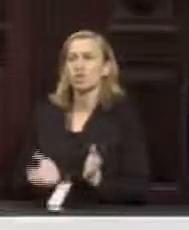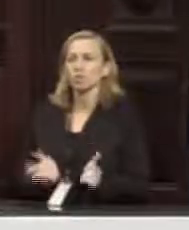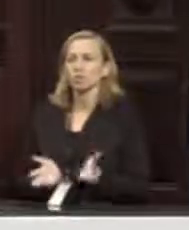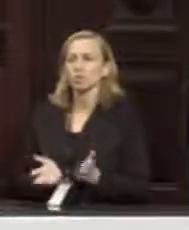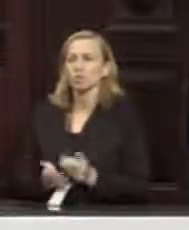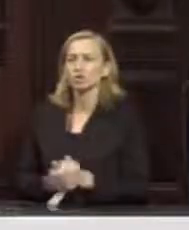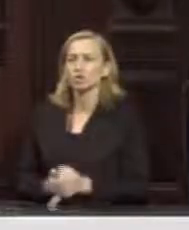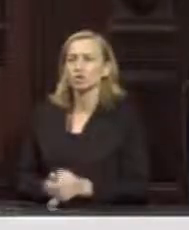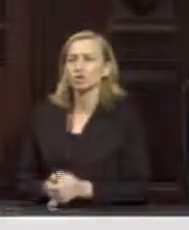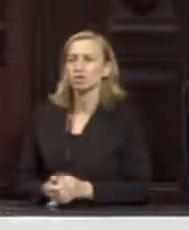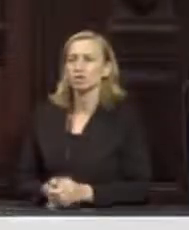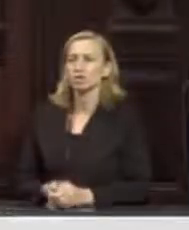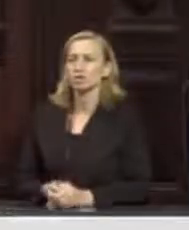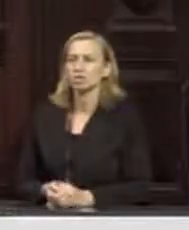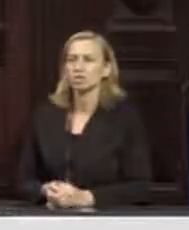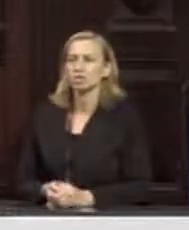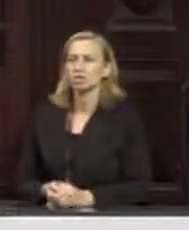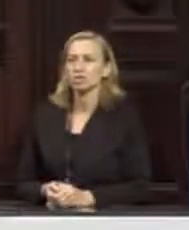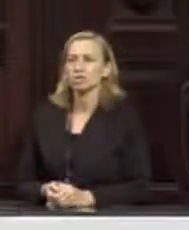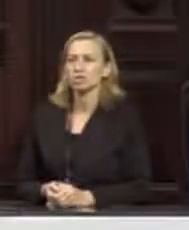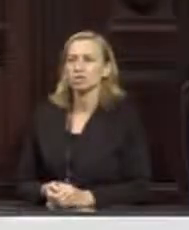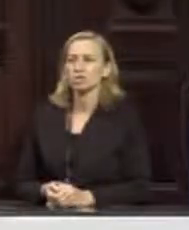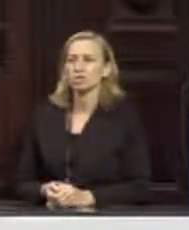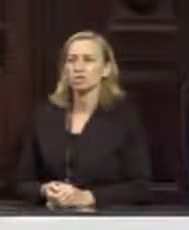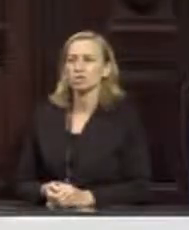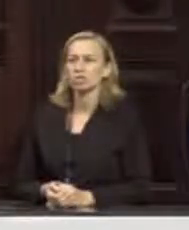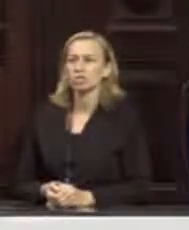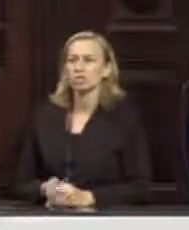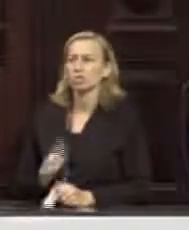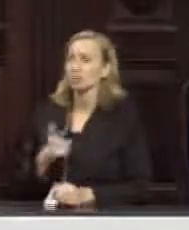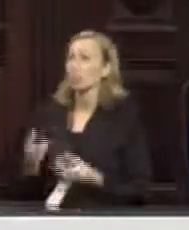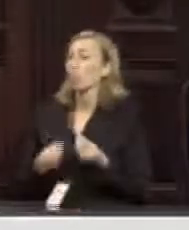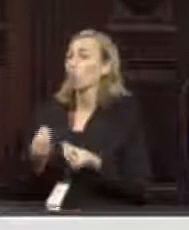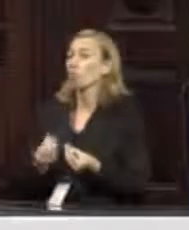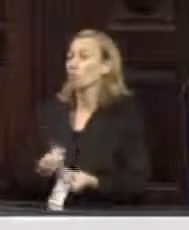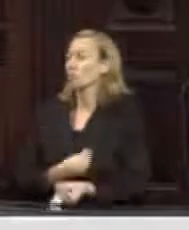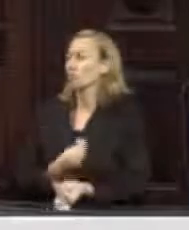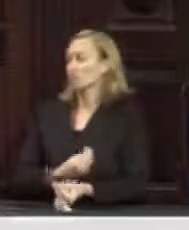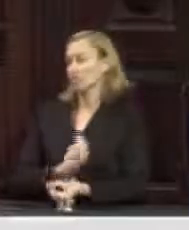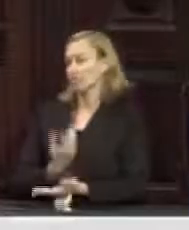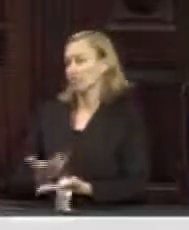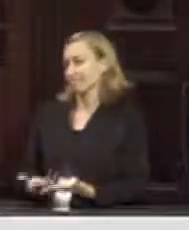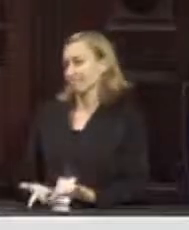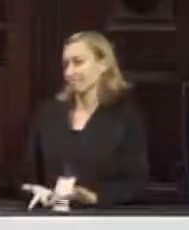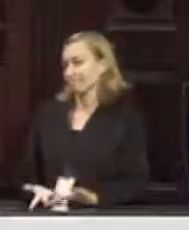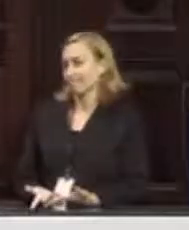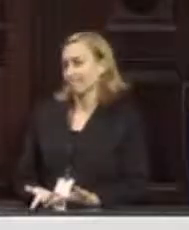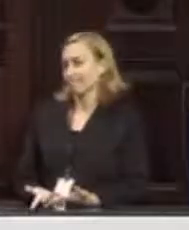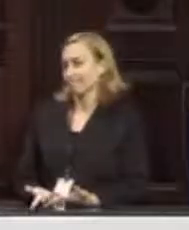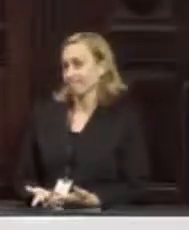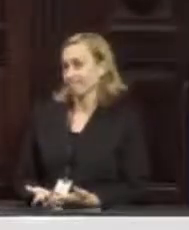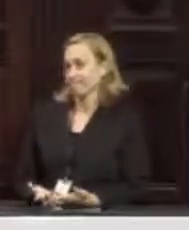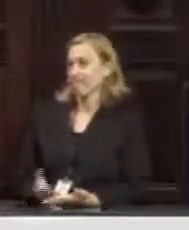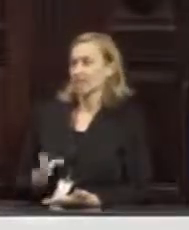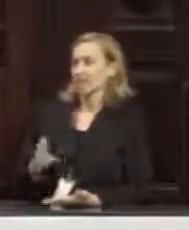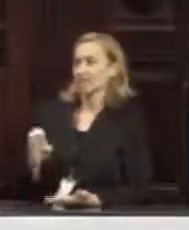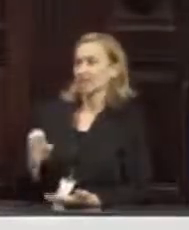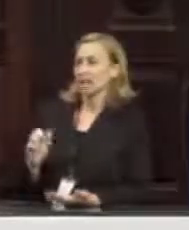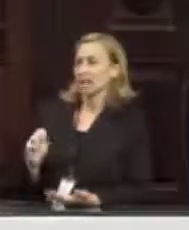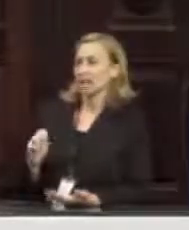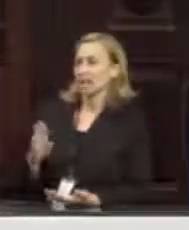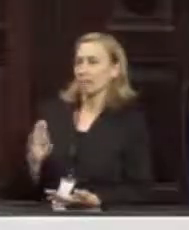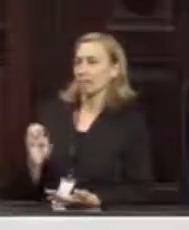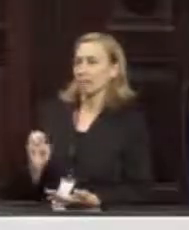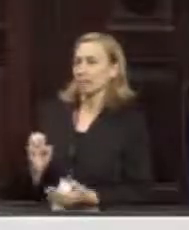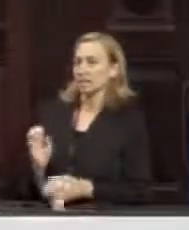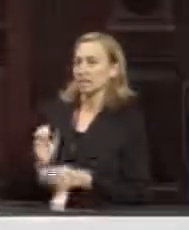totalmente sem ter um teto para ficar debaixo dele com sua família. E a SEAB, a Secretaria